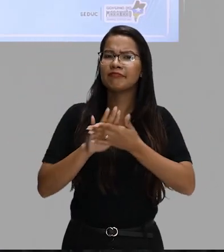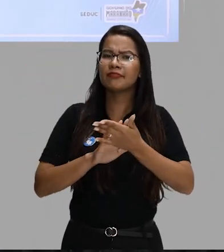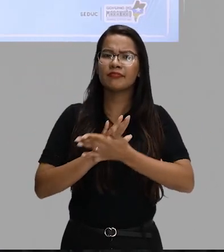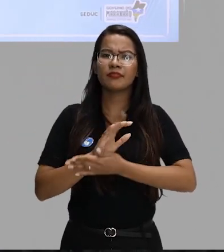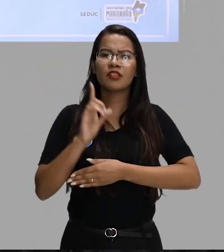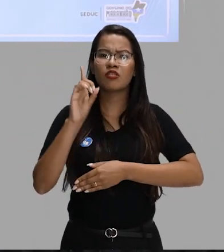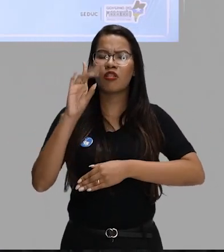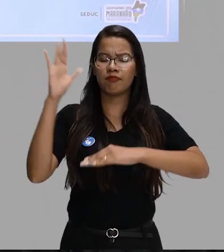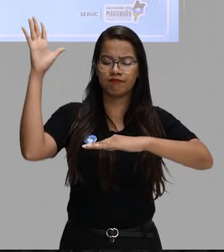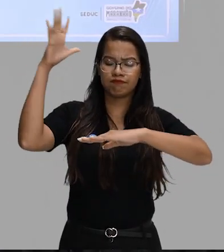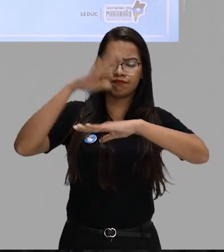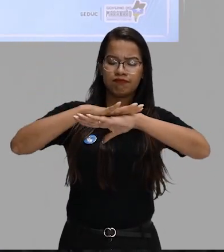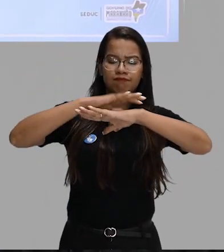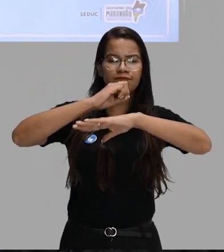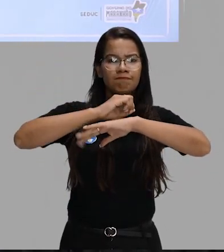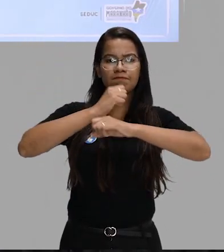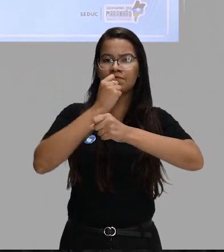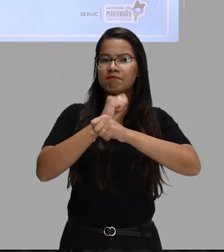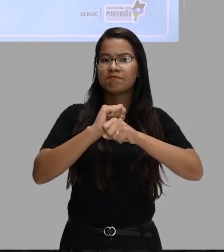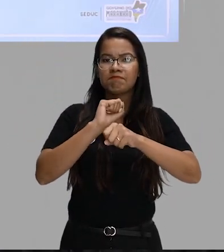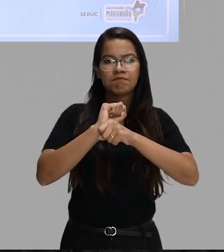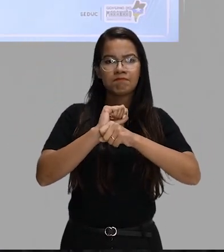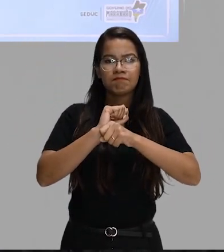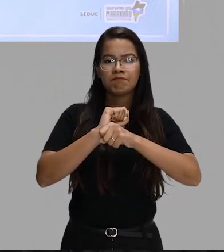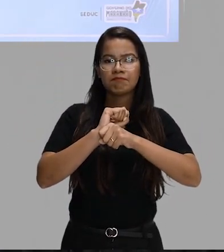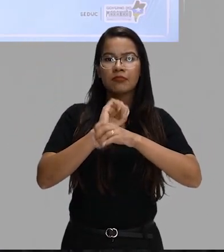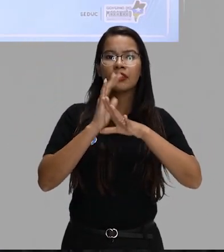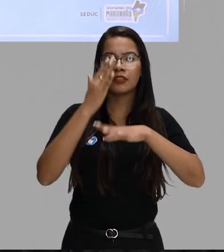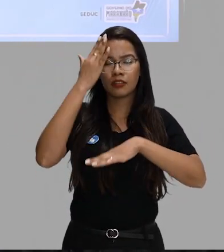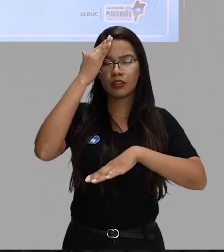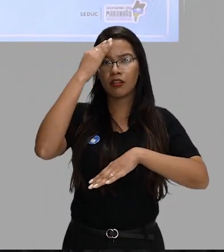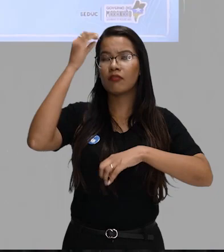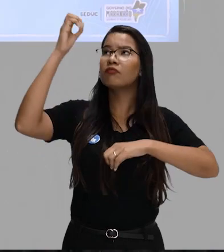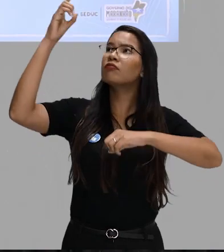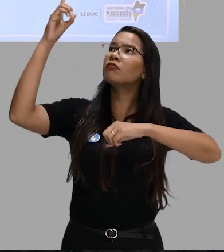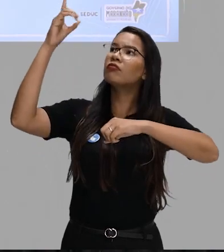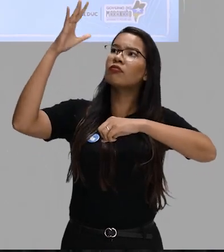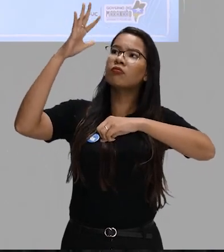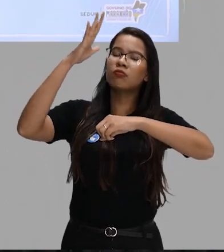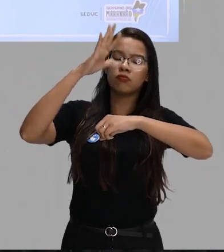simplesmente absorve. Okay? Esses fenômenos nós